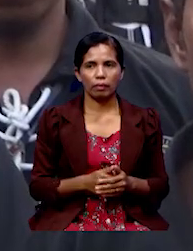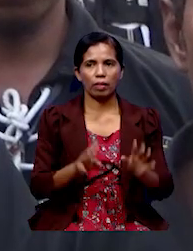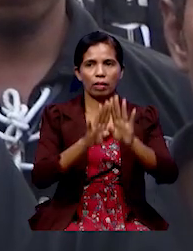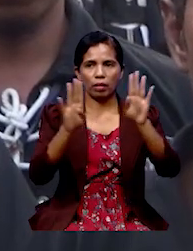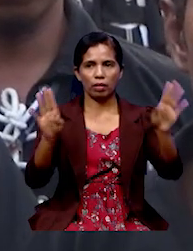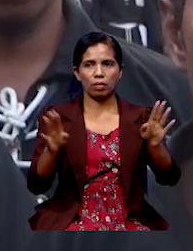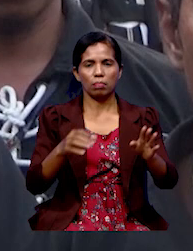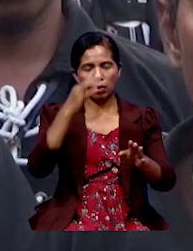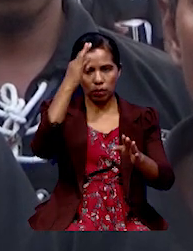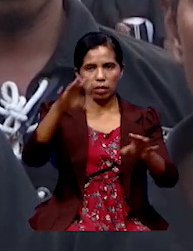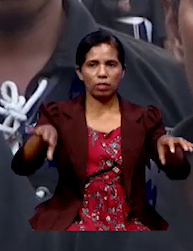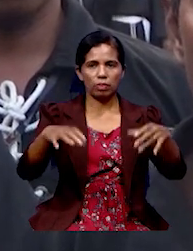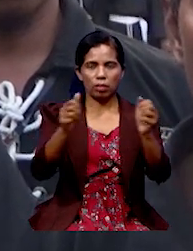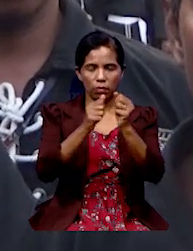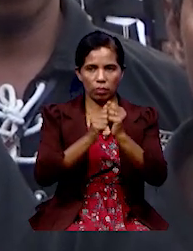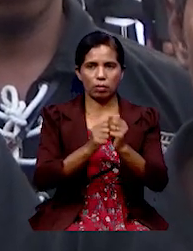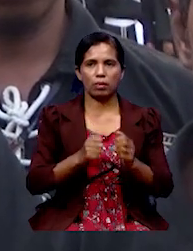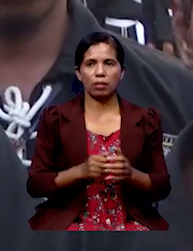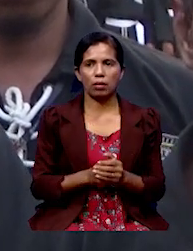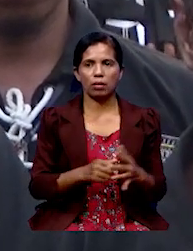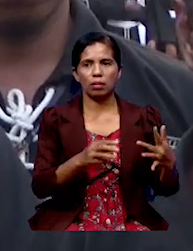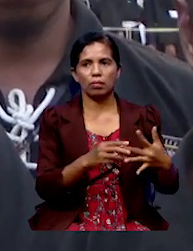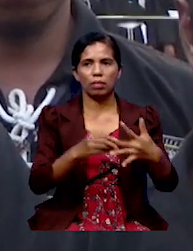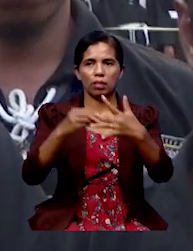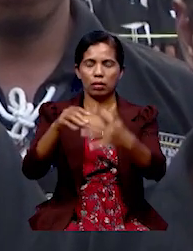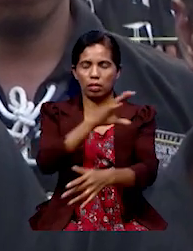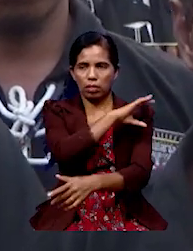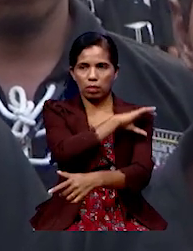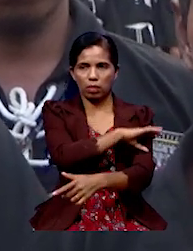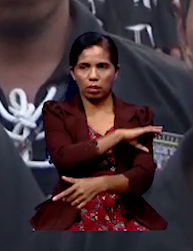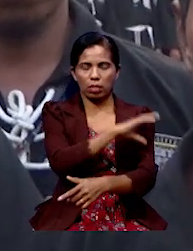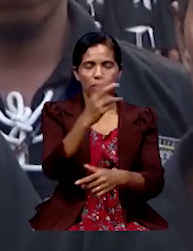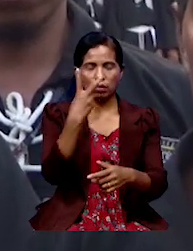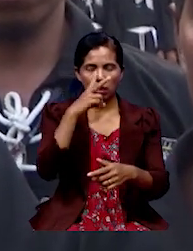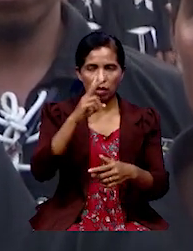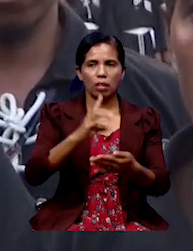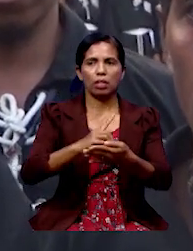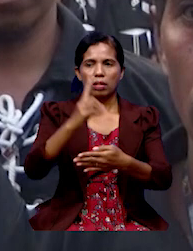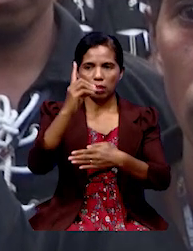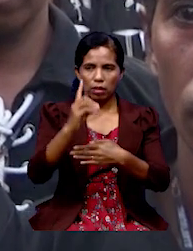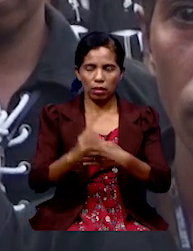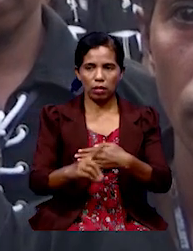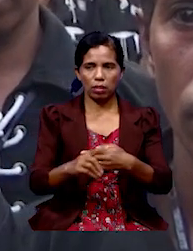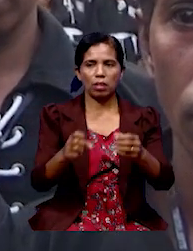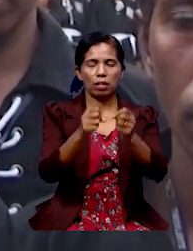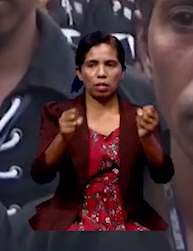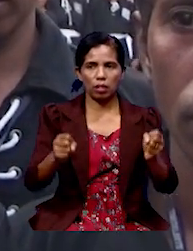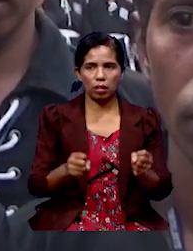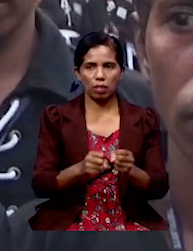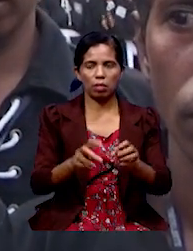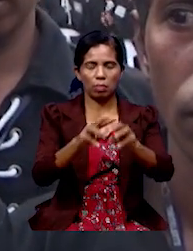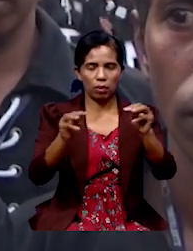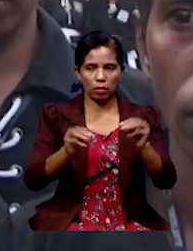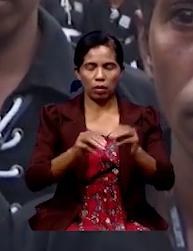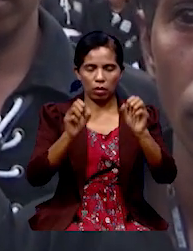sempre serviço amutu ko entidade to. Liliu autoridade segurança para re desenvolvimento ya le ya munisipi dane